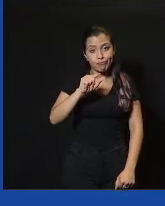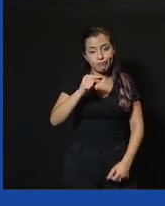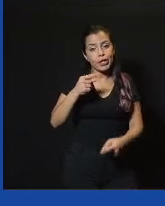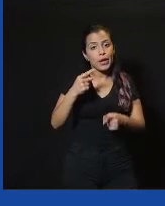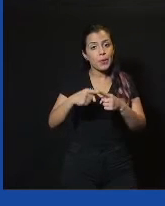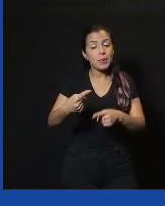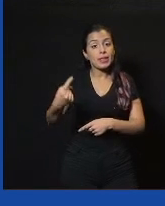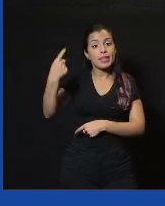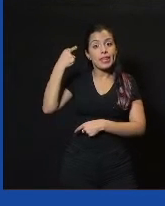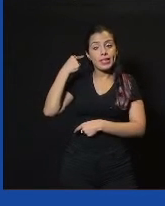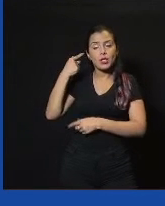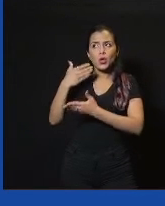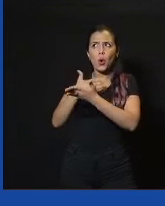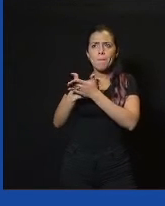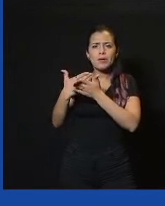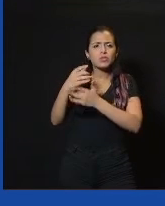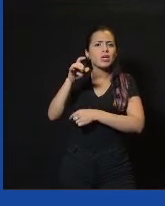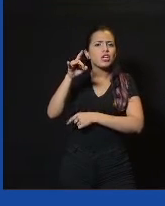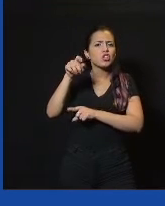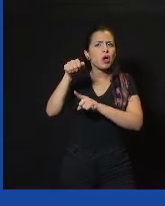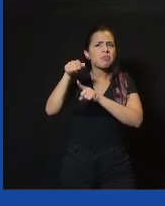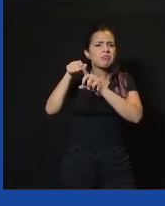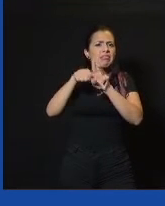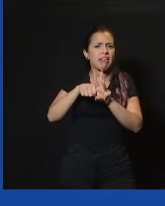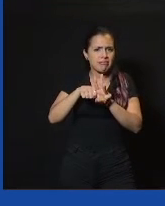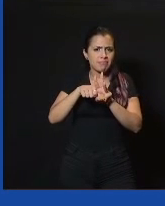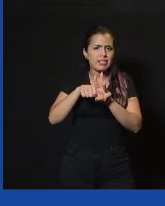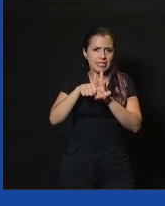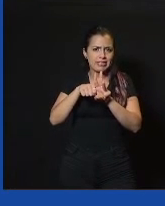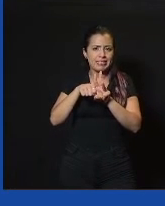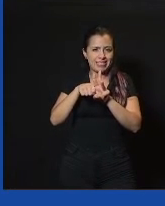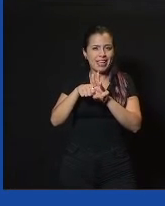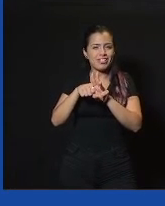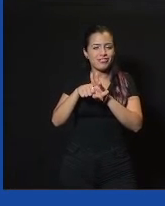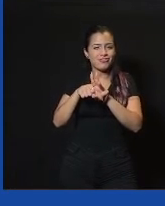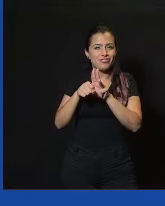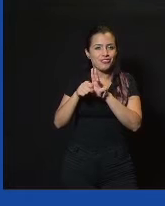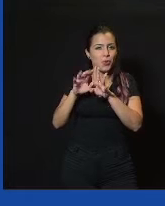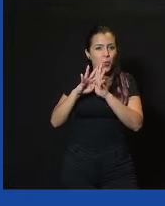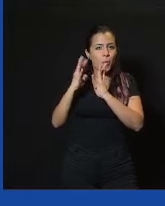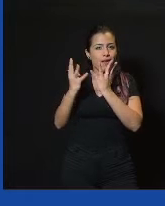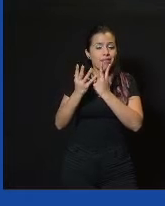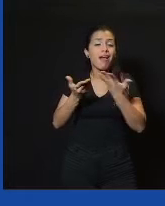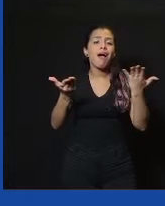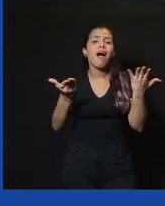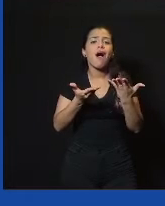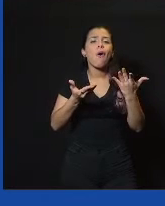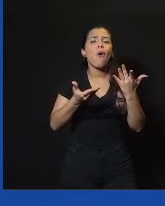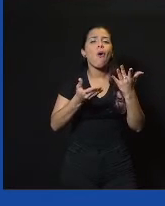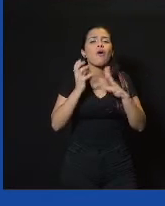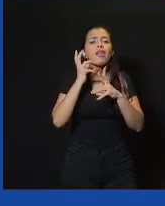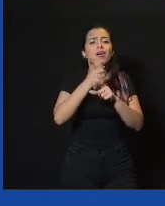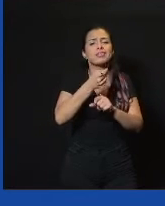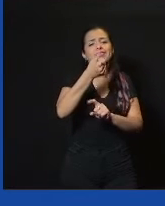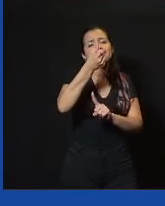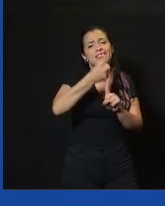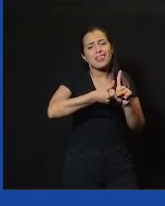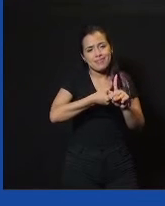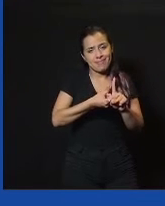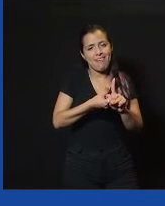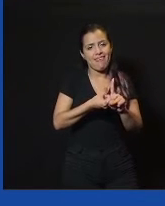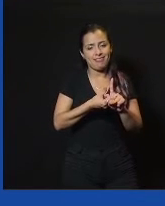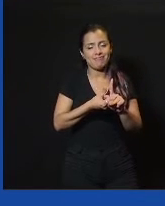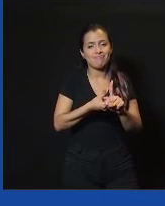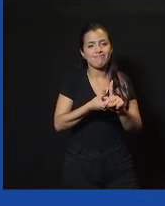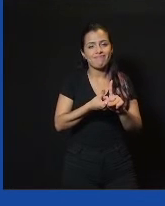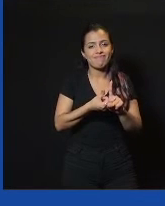assim, 3 meses, e estamos há 6 meses já nessa situação. Era o cuidar